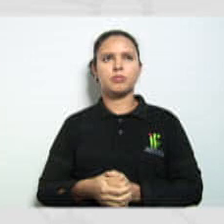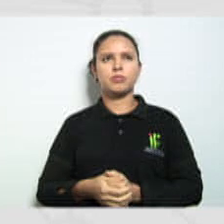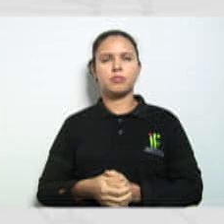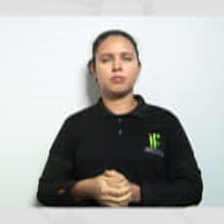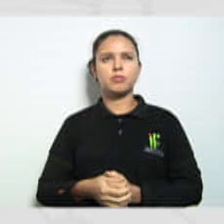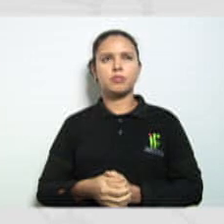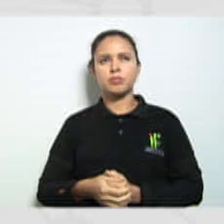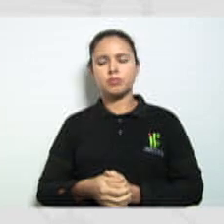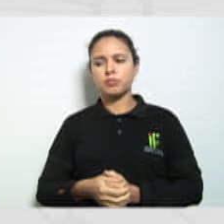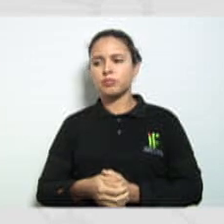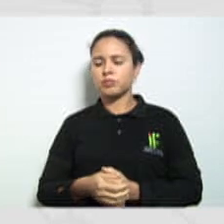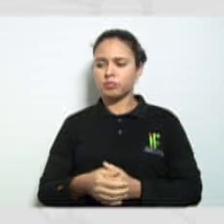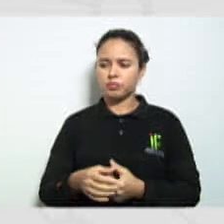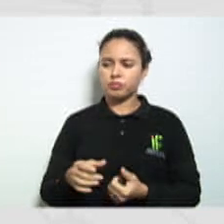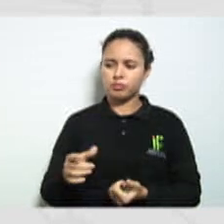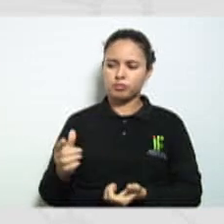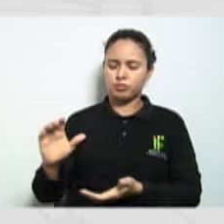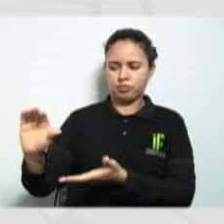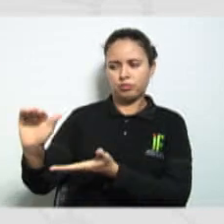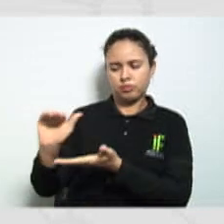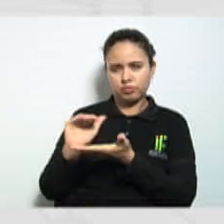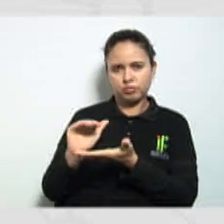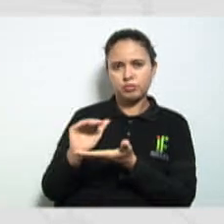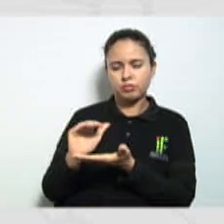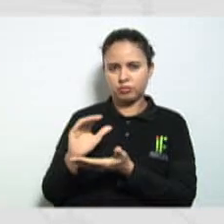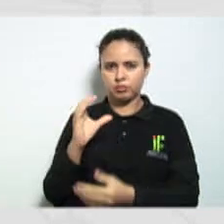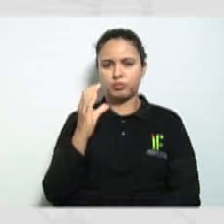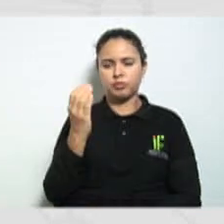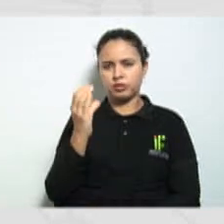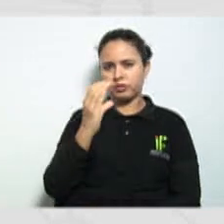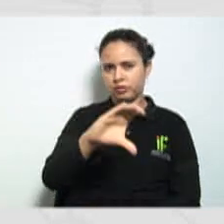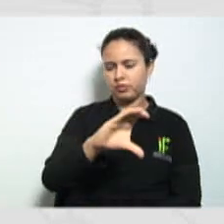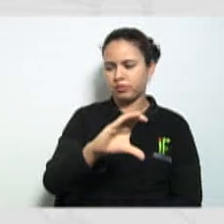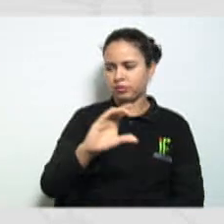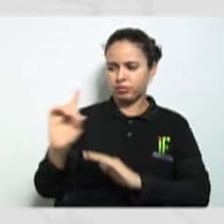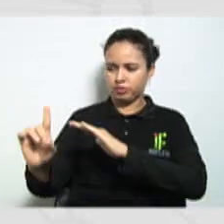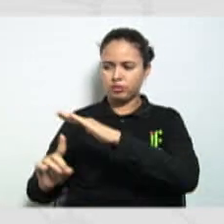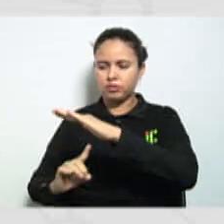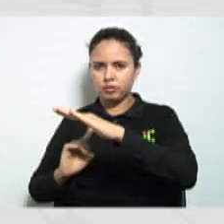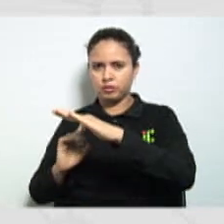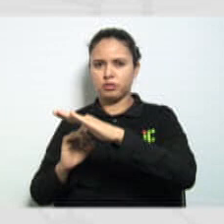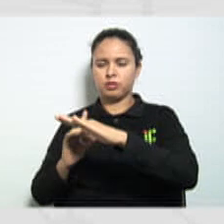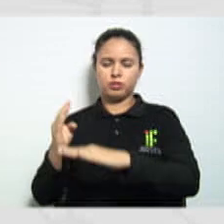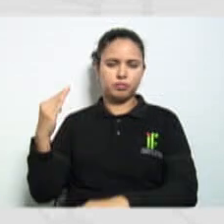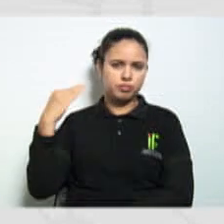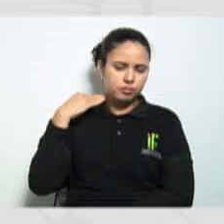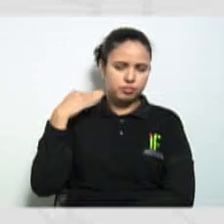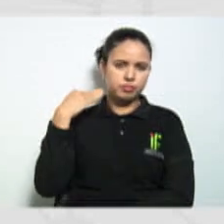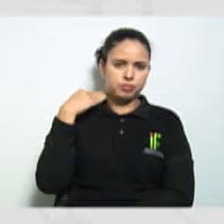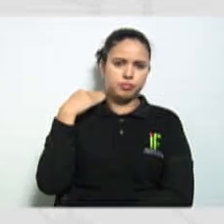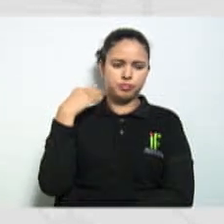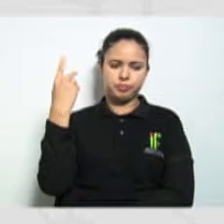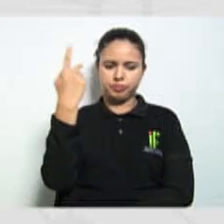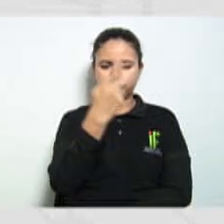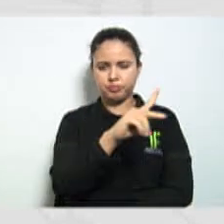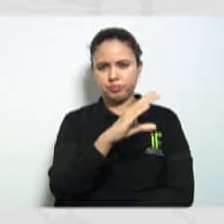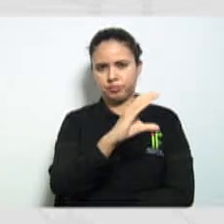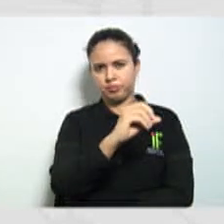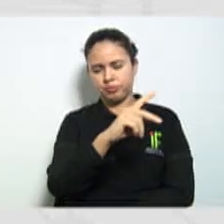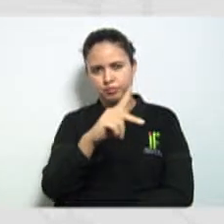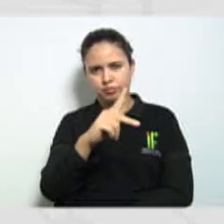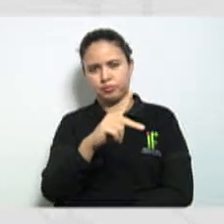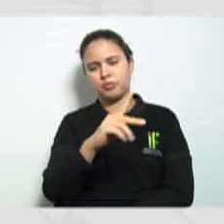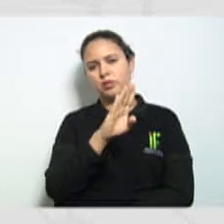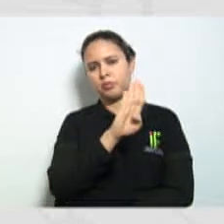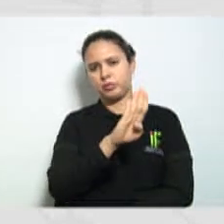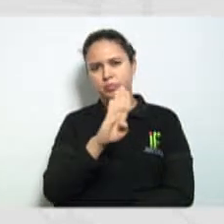Então, eu recebi créditos de clientes na conta bancária da cooperativa no Banco do